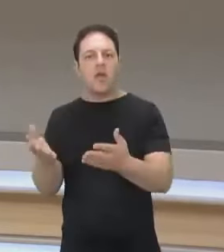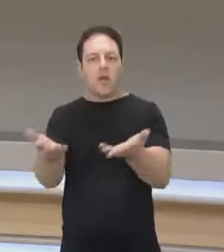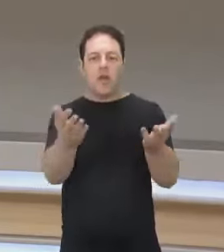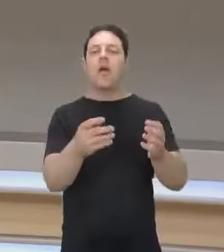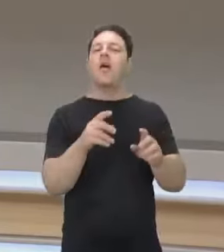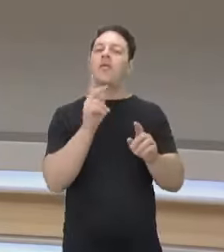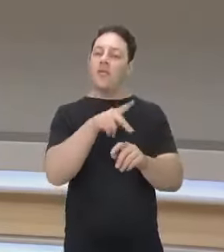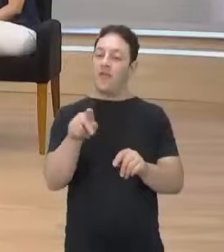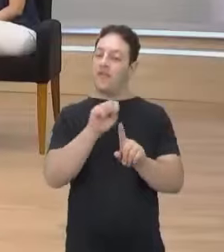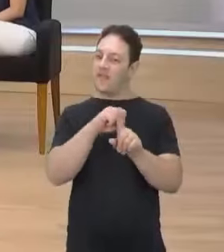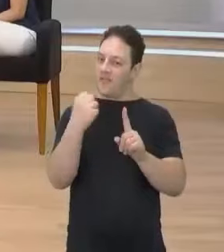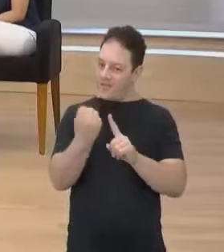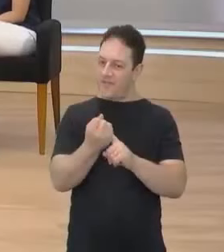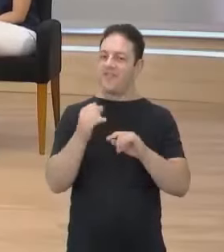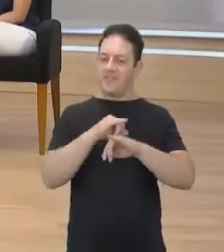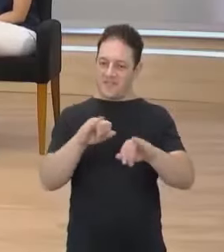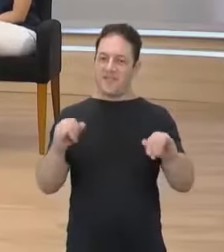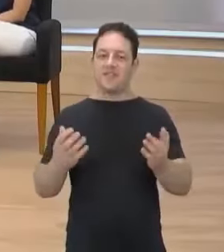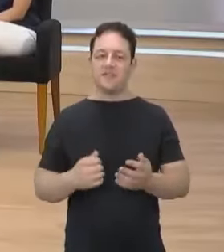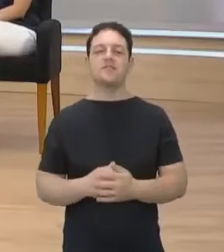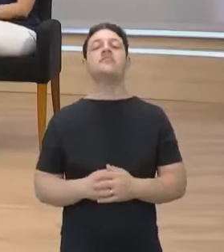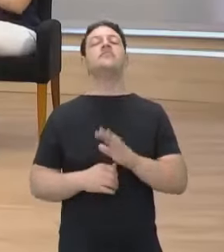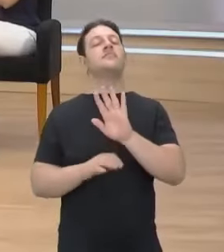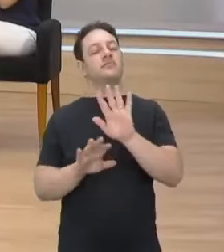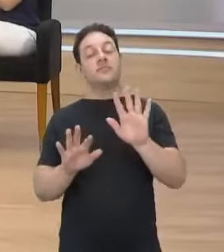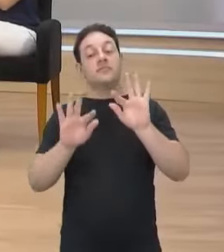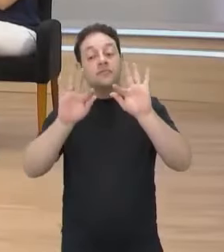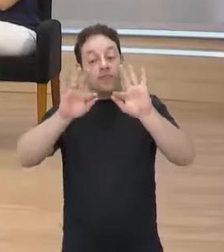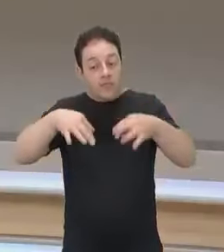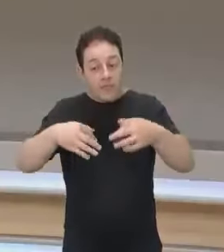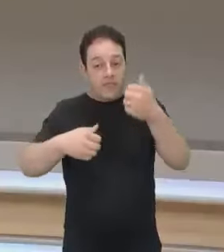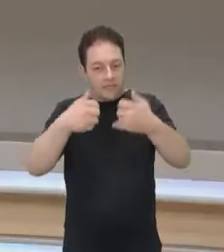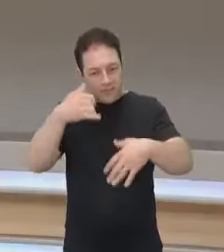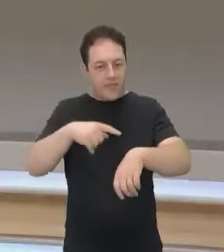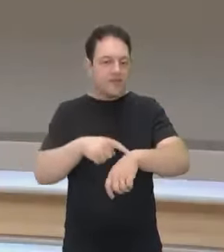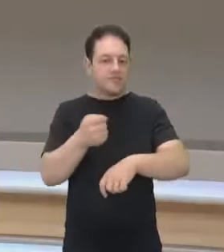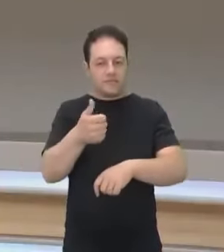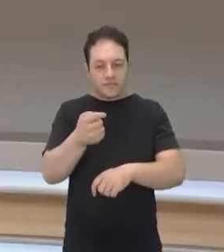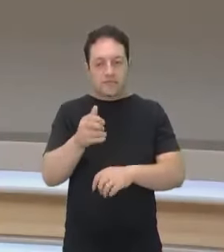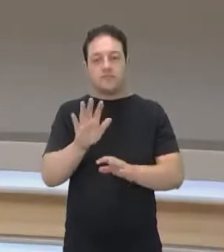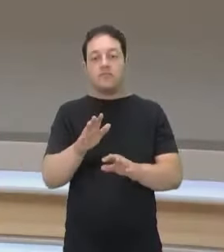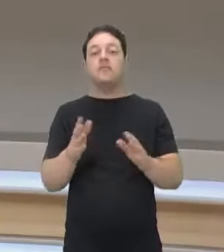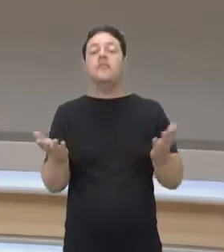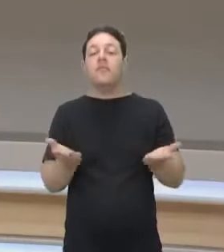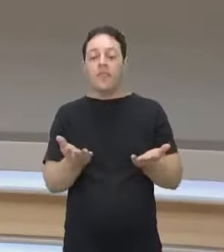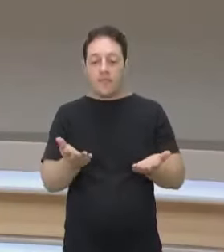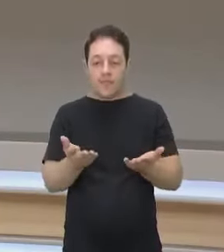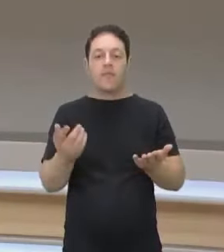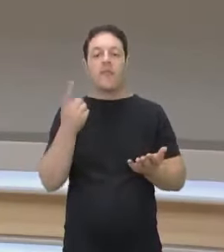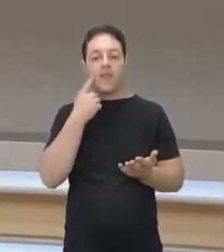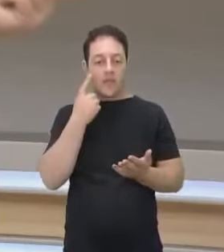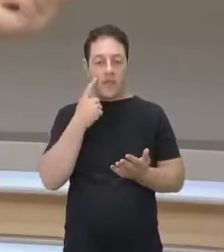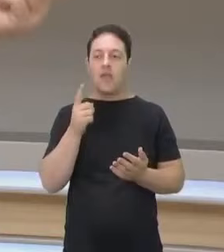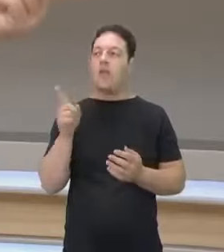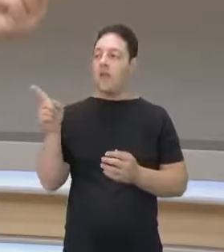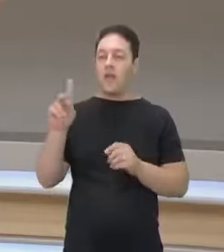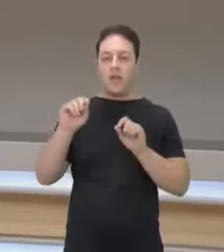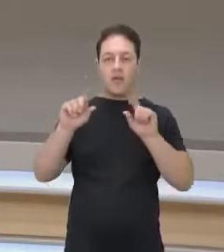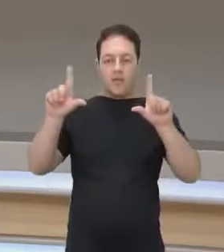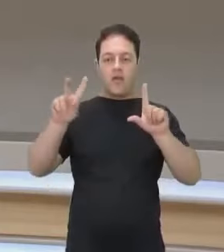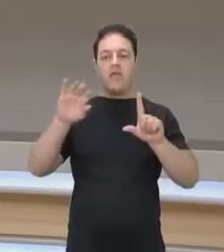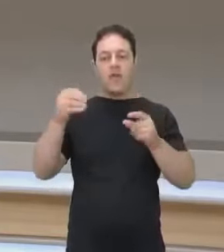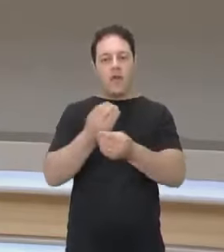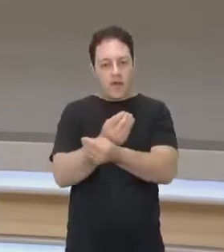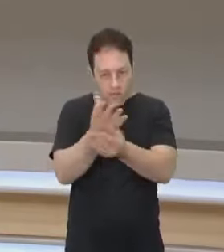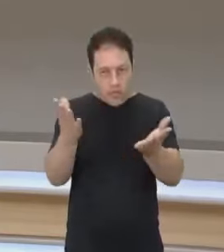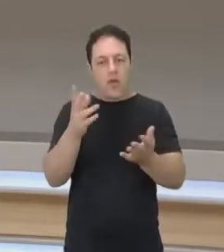sociologia, Tá né? certo. Bem legal. Só para finalizar, está acabando. Pessoal, a gente vai passar essa proposição para os alunos também na